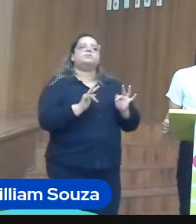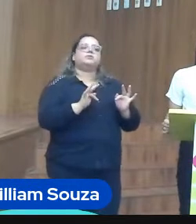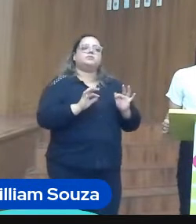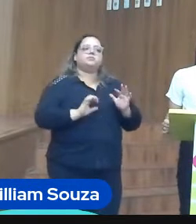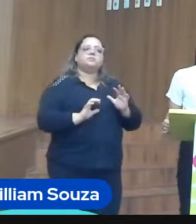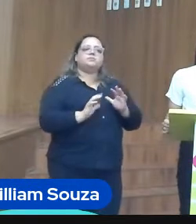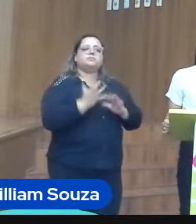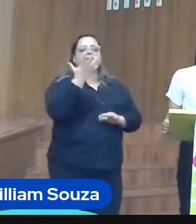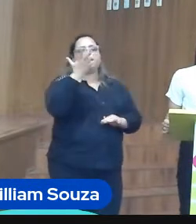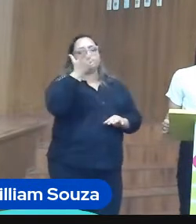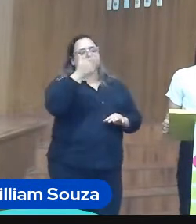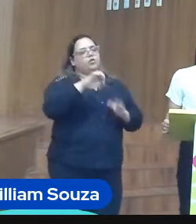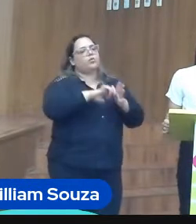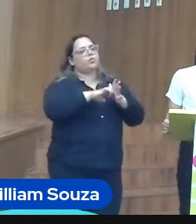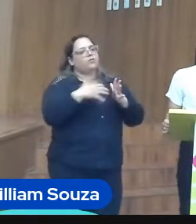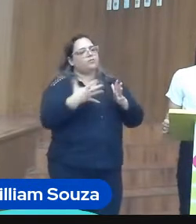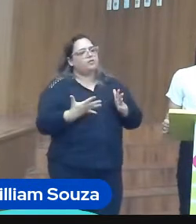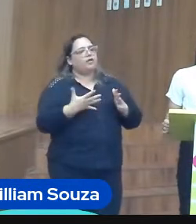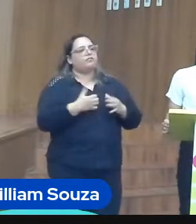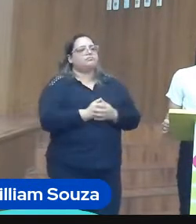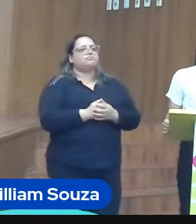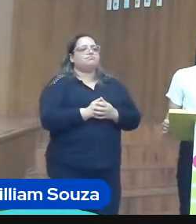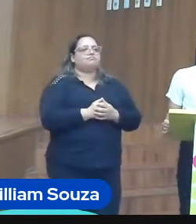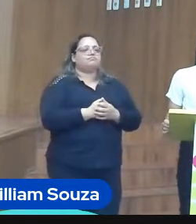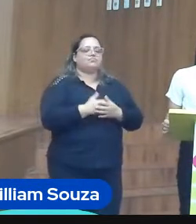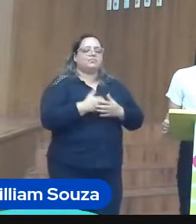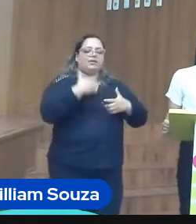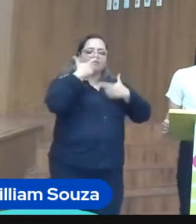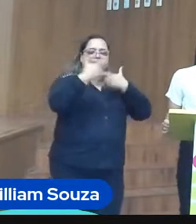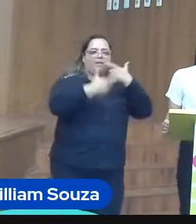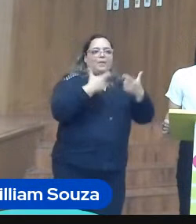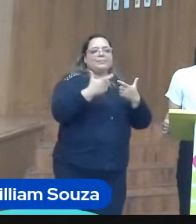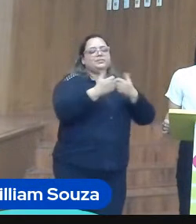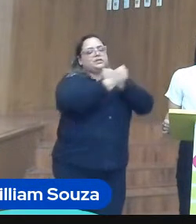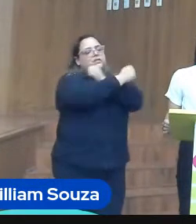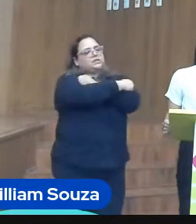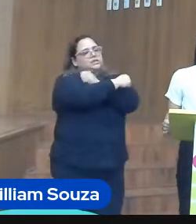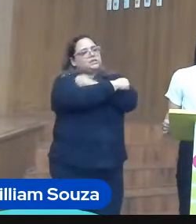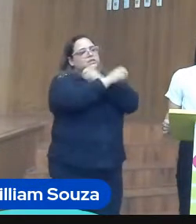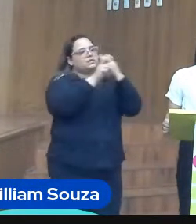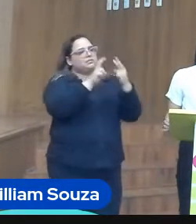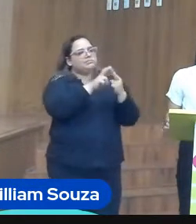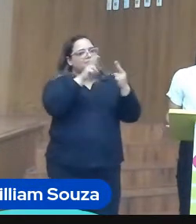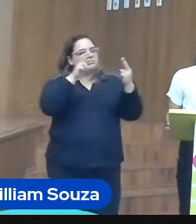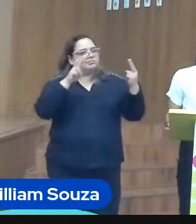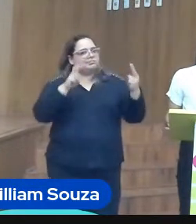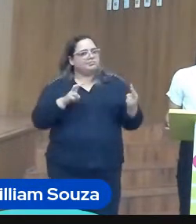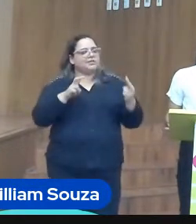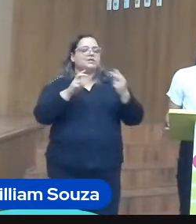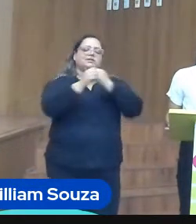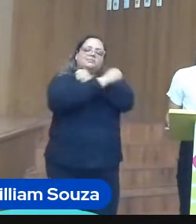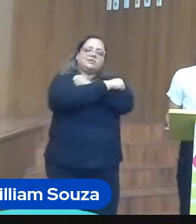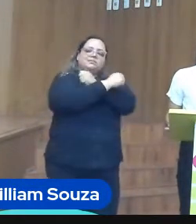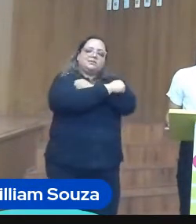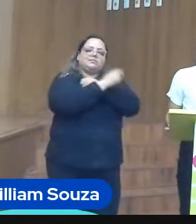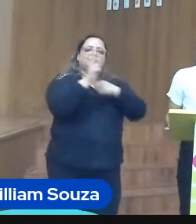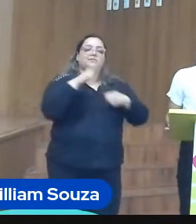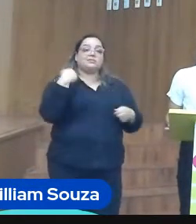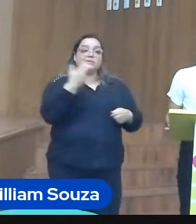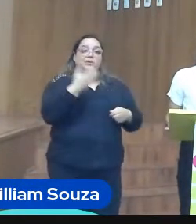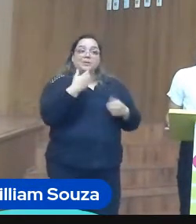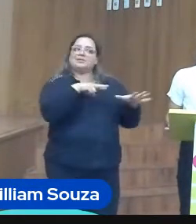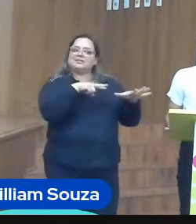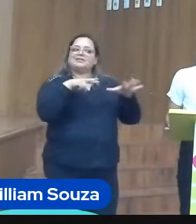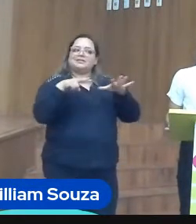Então, fica aqui as minhas palavras, o meu abraço virtual. Sinta-se abraçado por nós, mas ainda essa semana estaremos